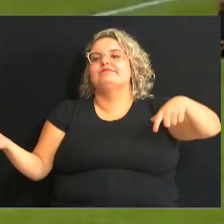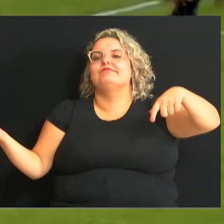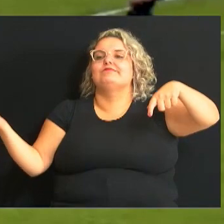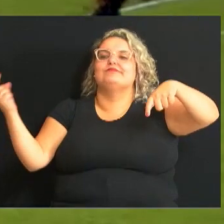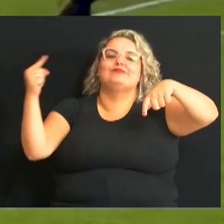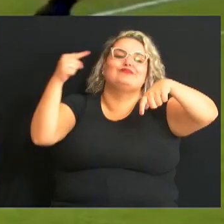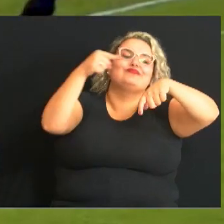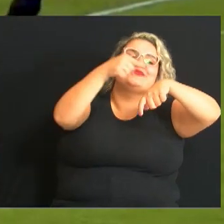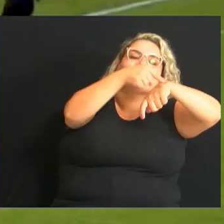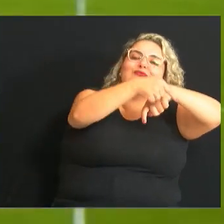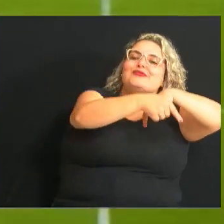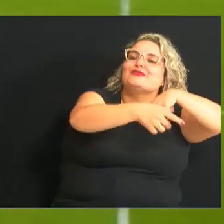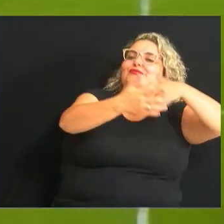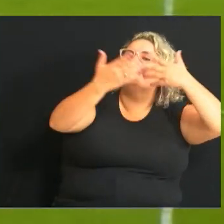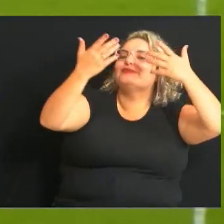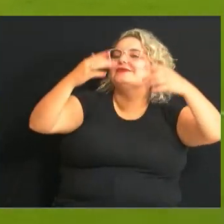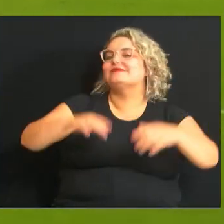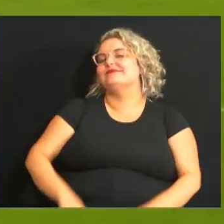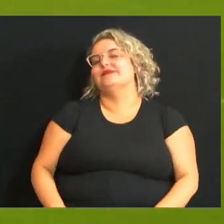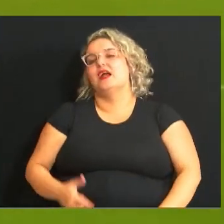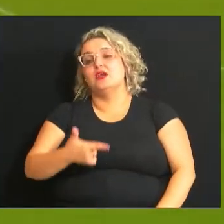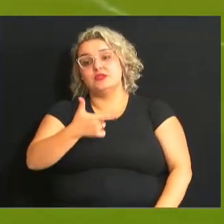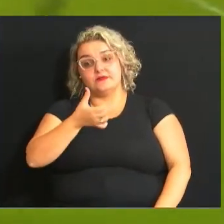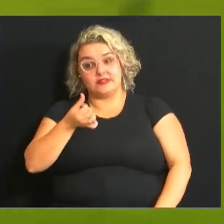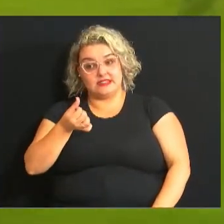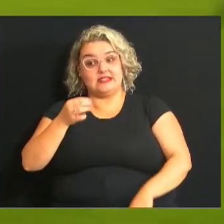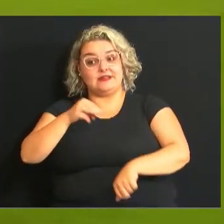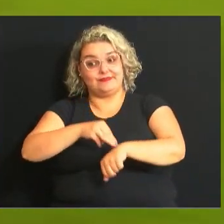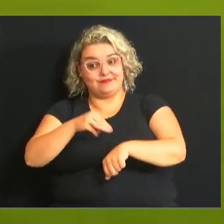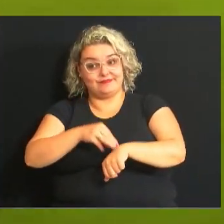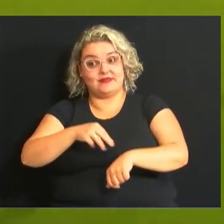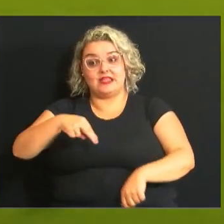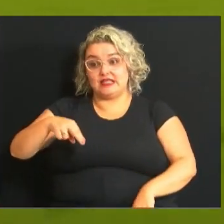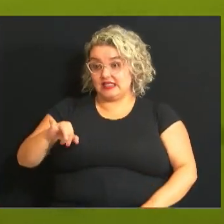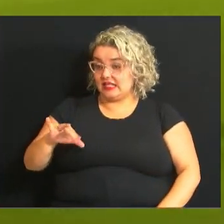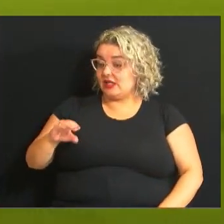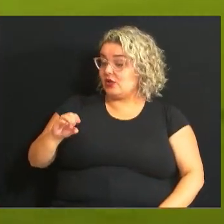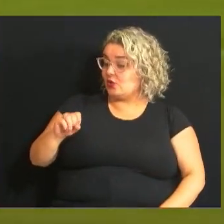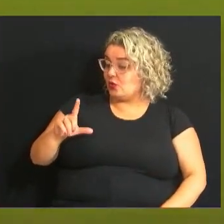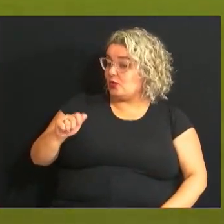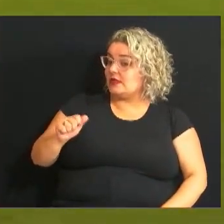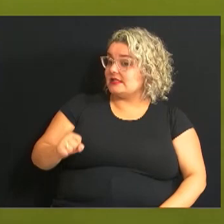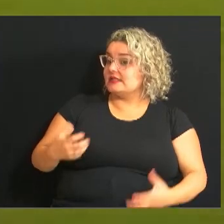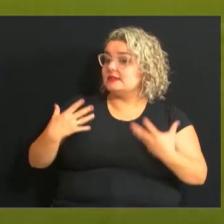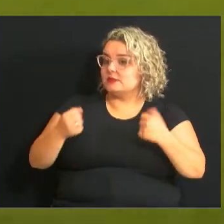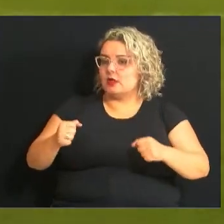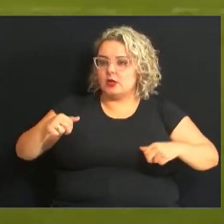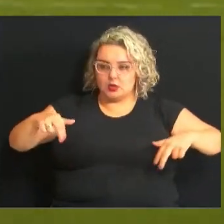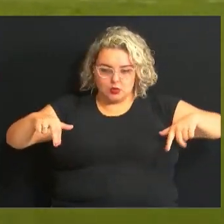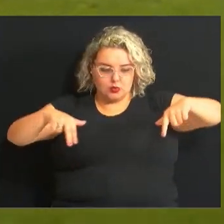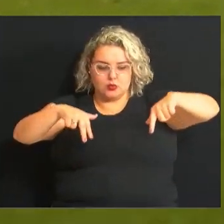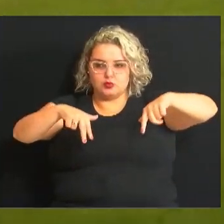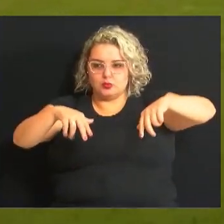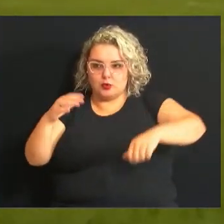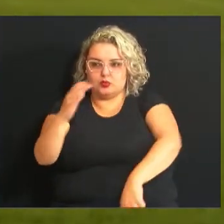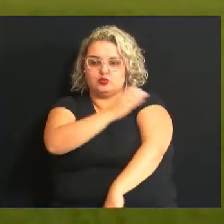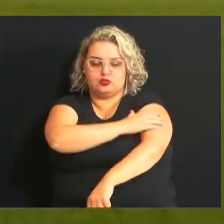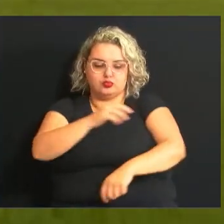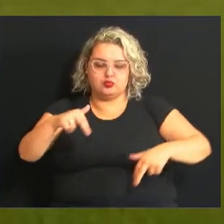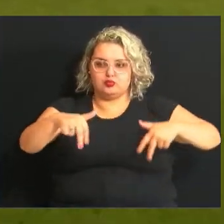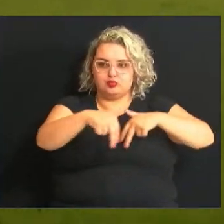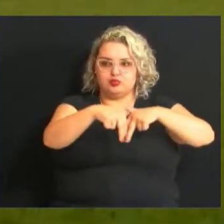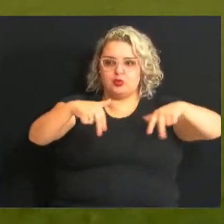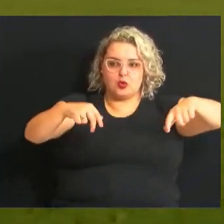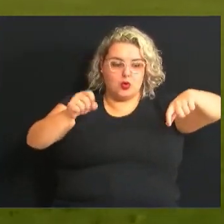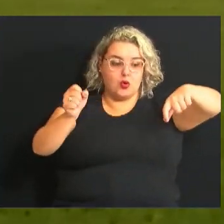cima. Aos 26 minutos, Nicolas recebeu, encarou o zagueiro e chutou. E não é que o